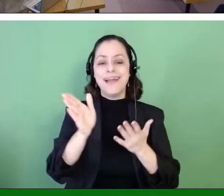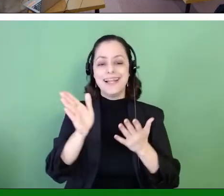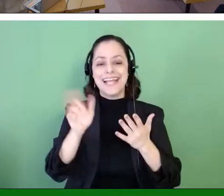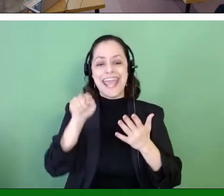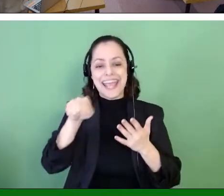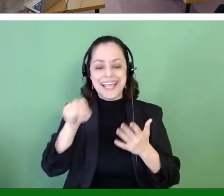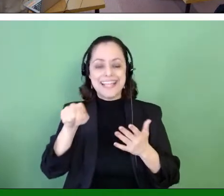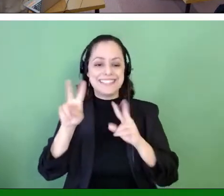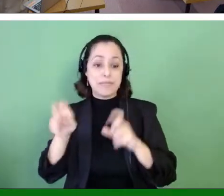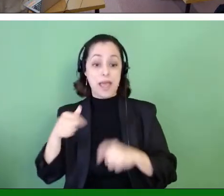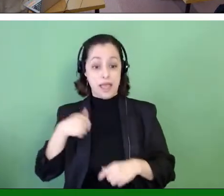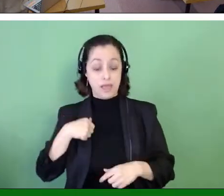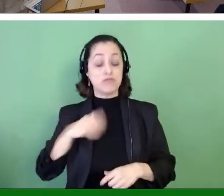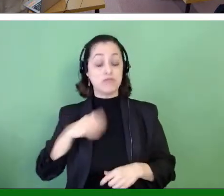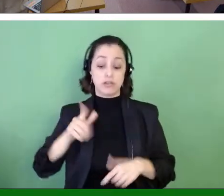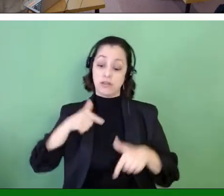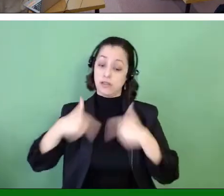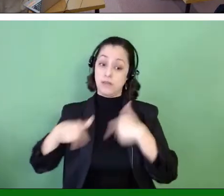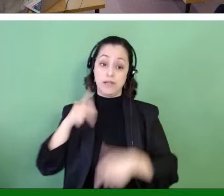por muitos anos, então